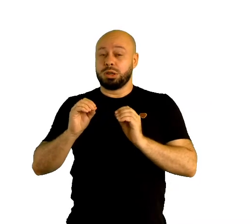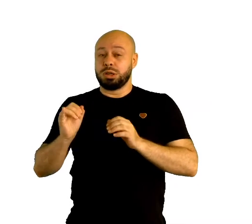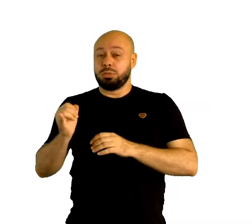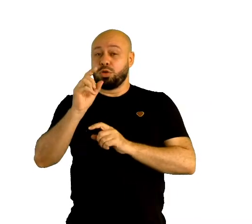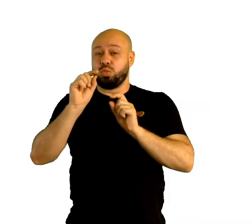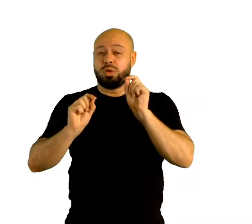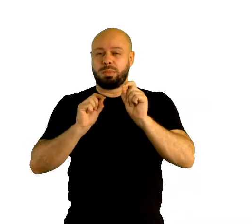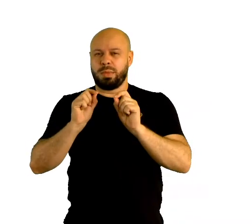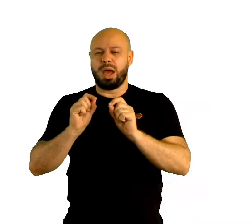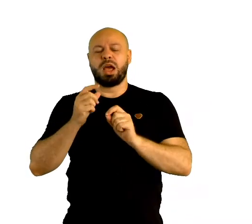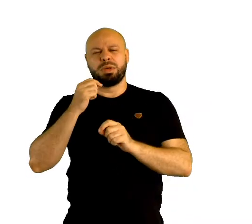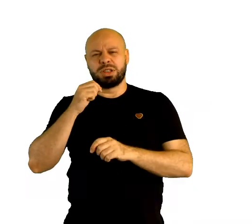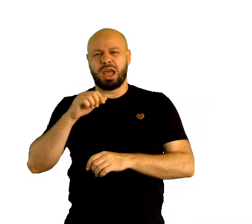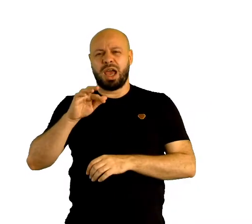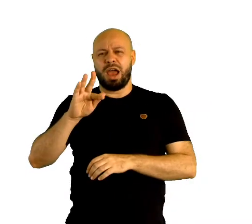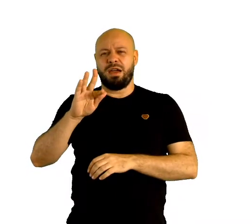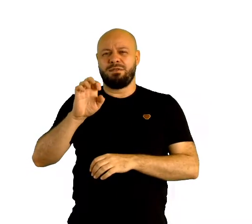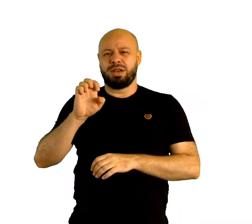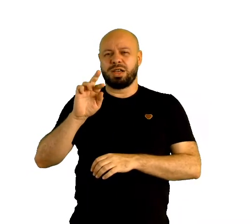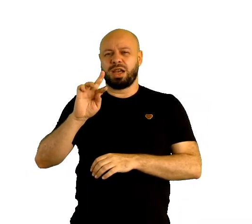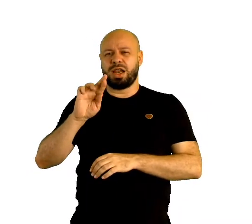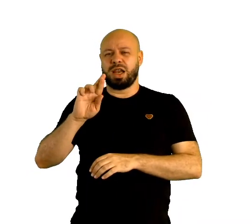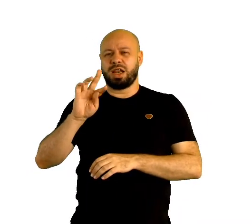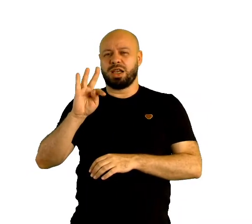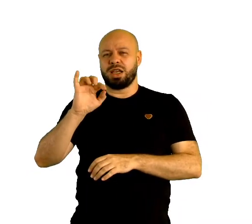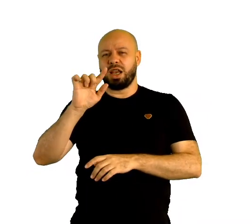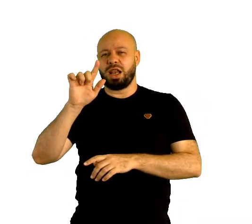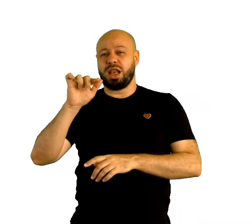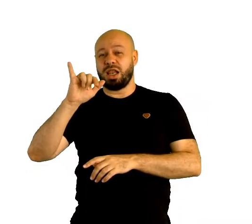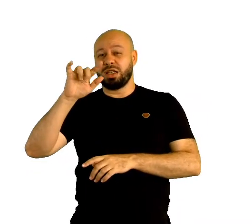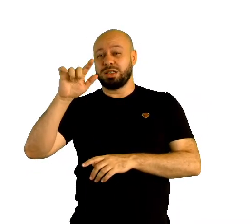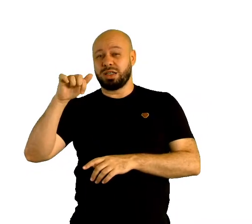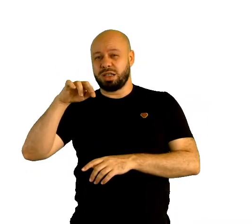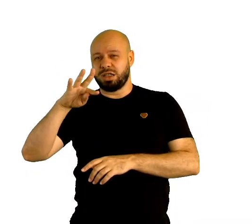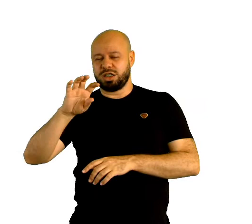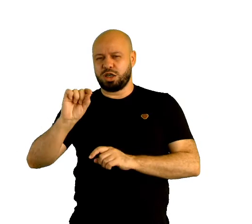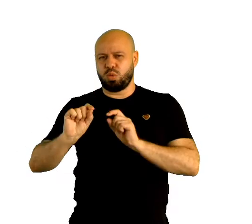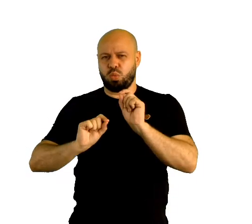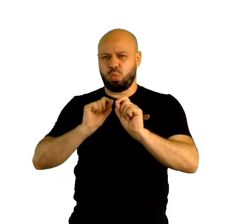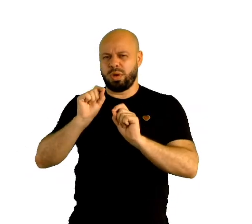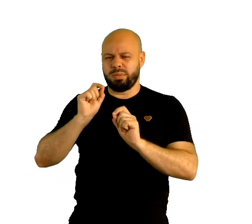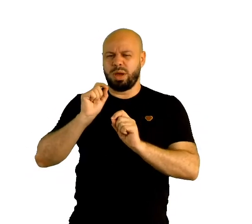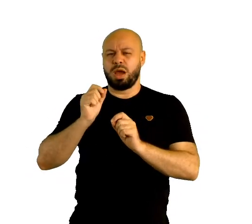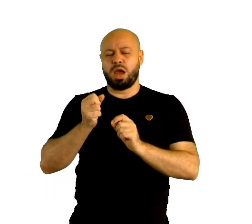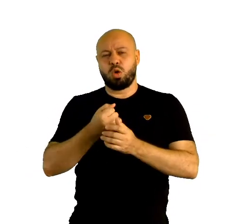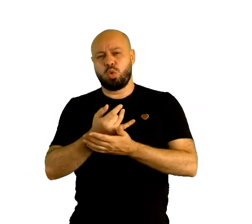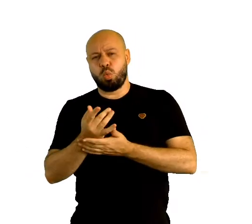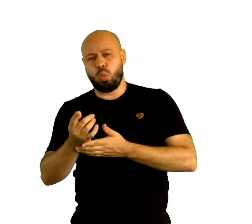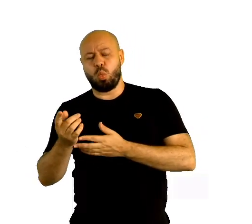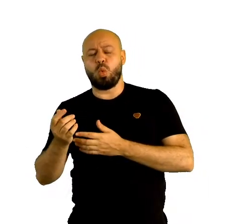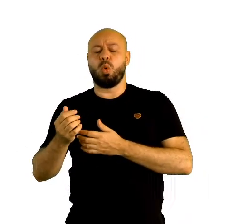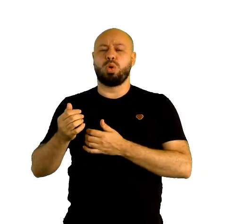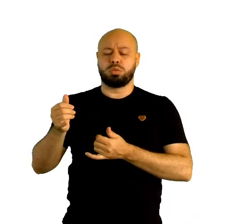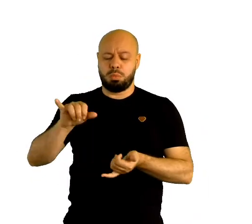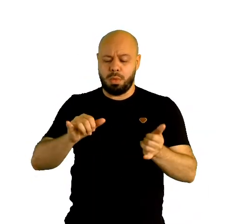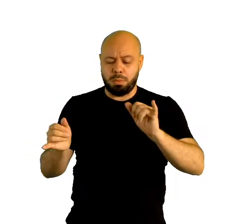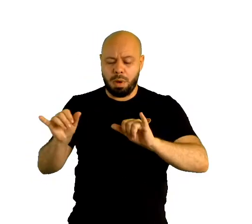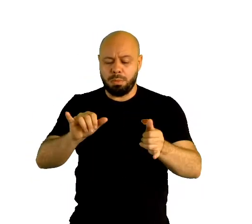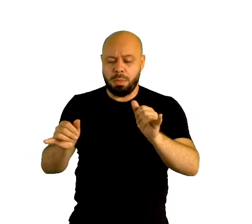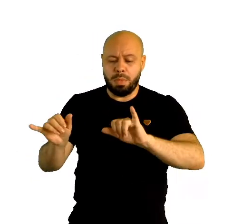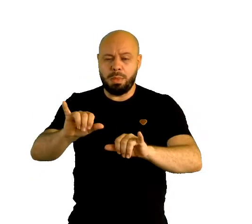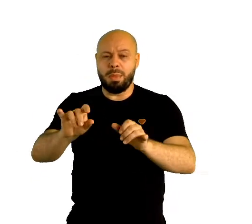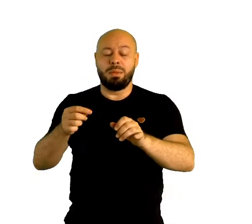de fertilizantes, não é? E a gente vê que o uso desses fertilizantes, às vezes, eles